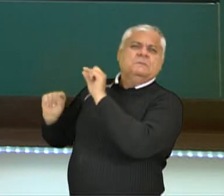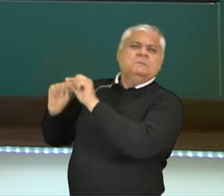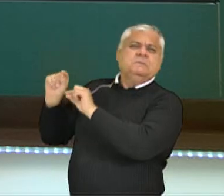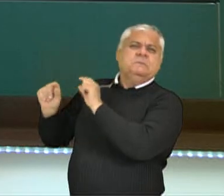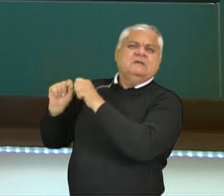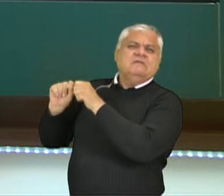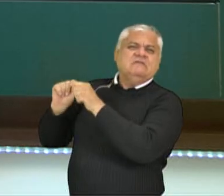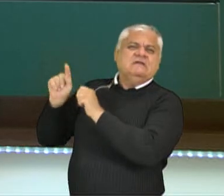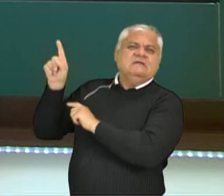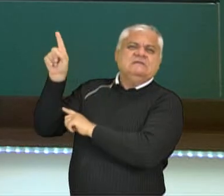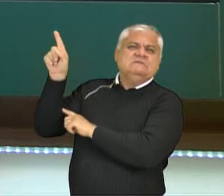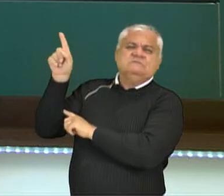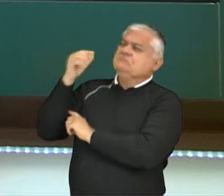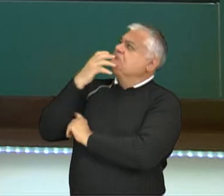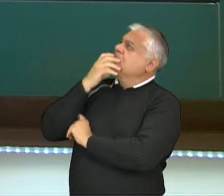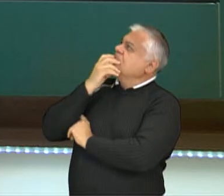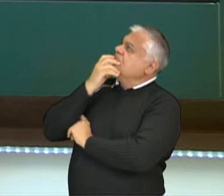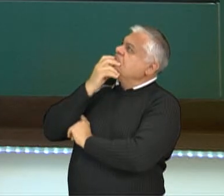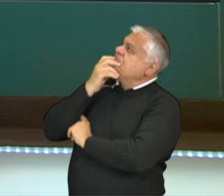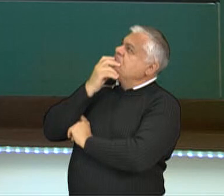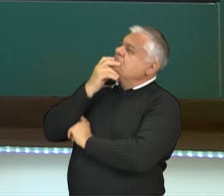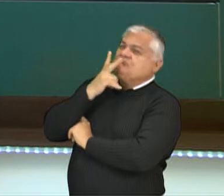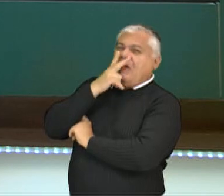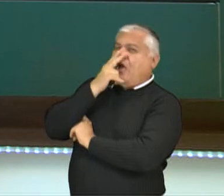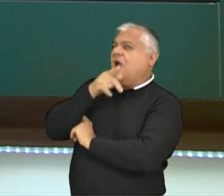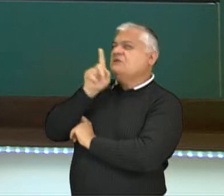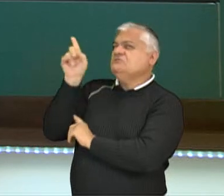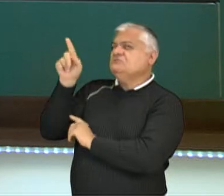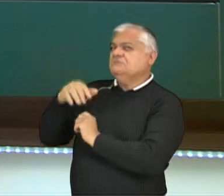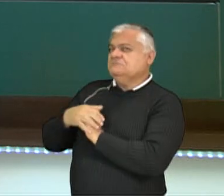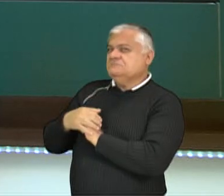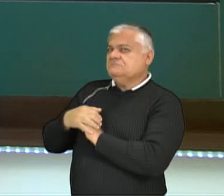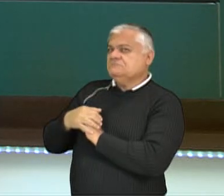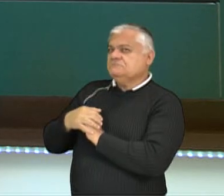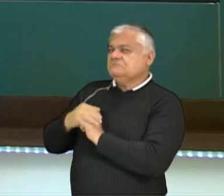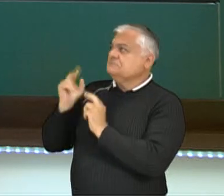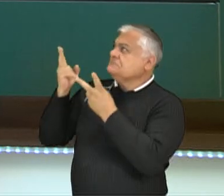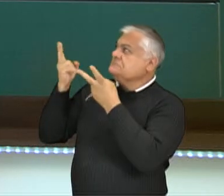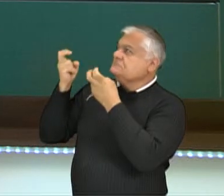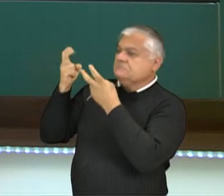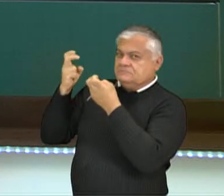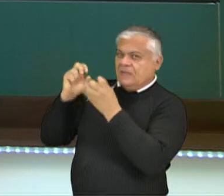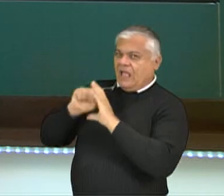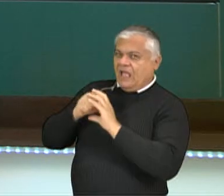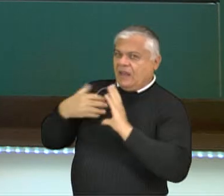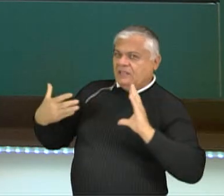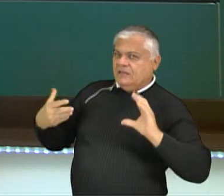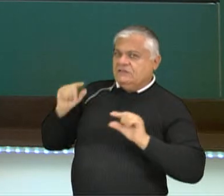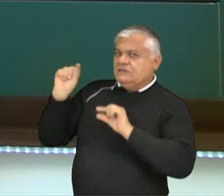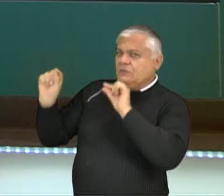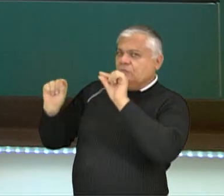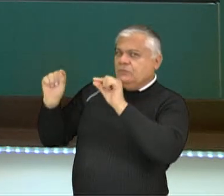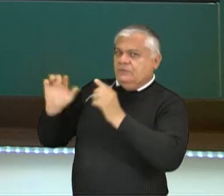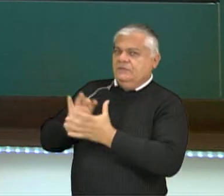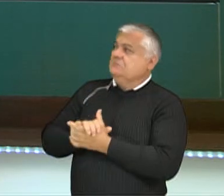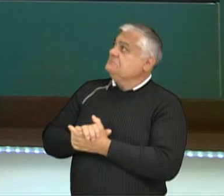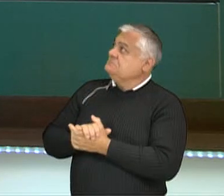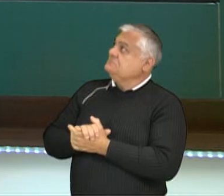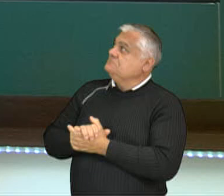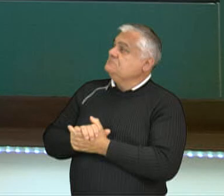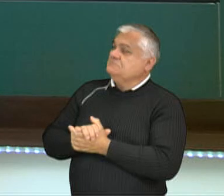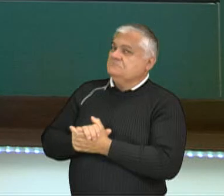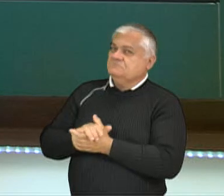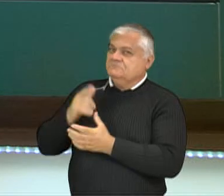estão fazendo. O que, que vocês acham? Consegue identificar várias características nessa imagem. Então já